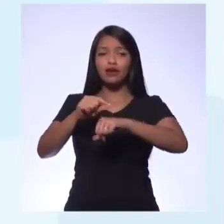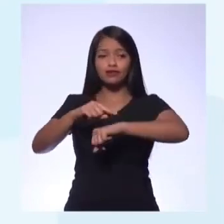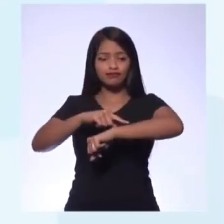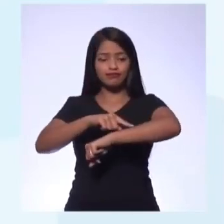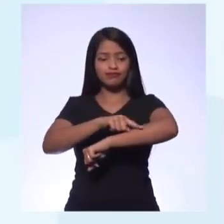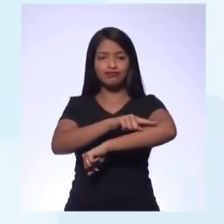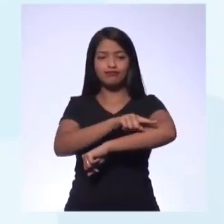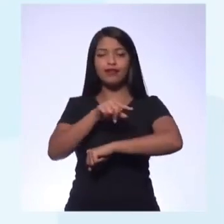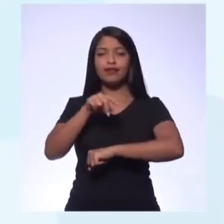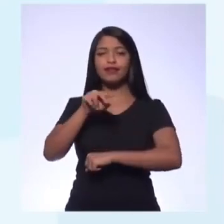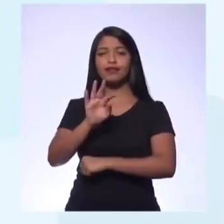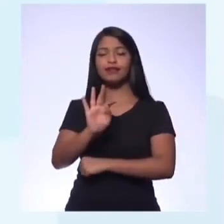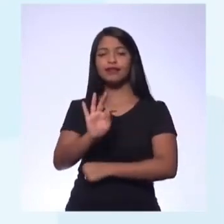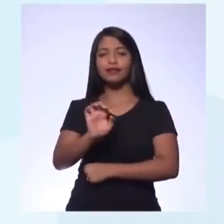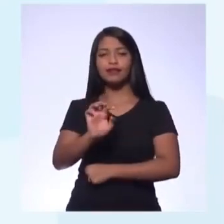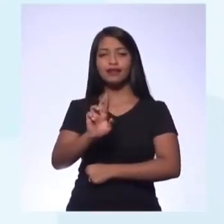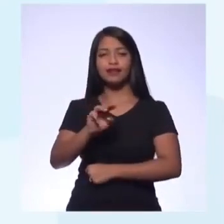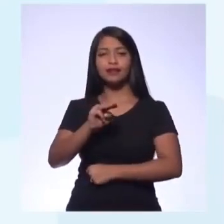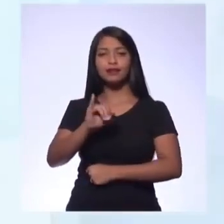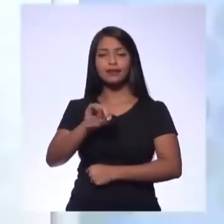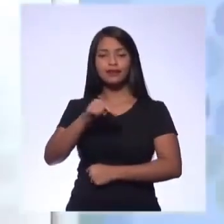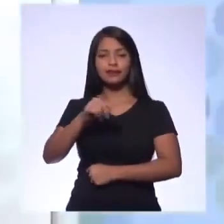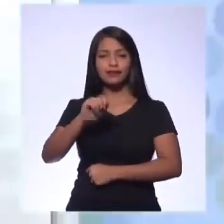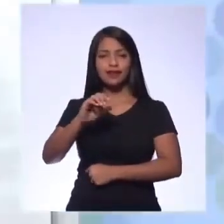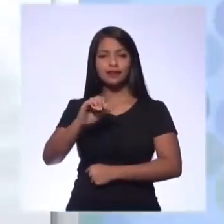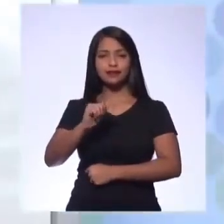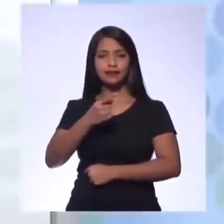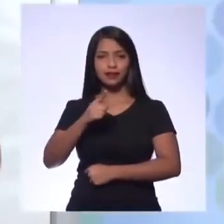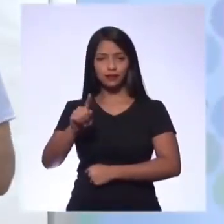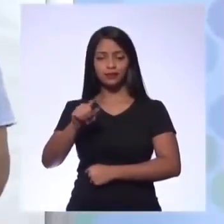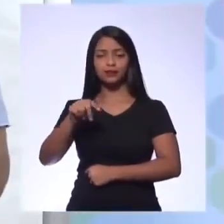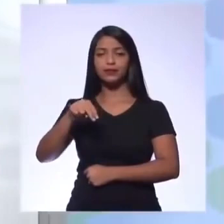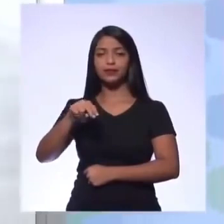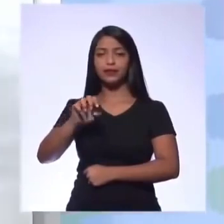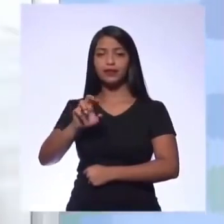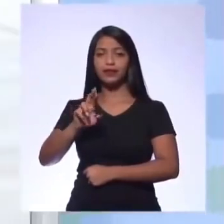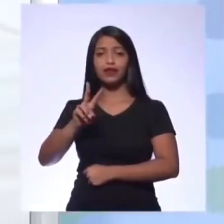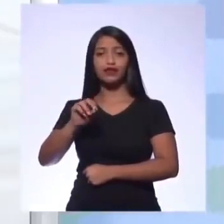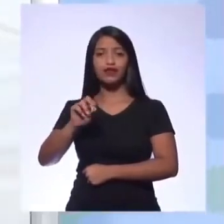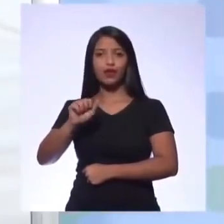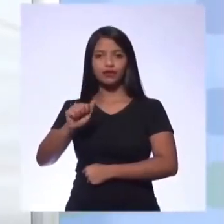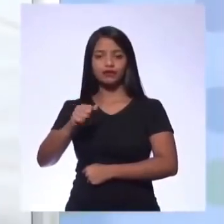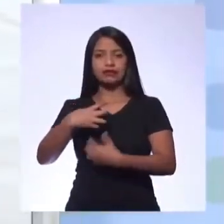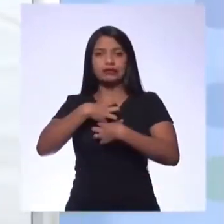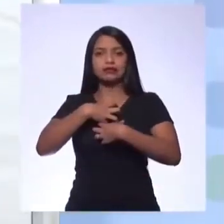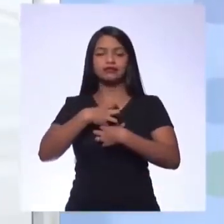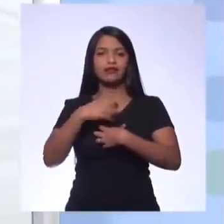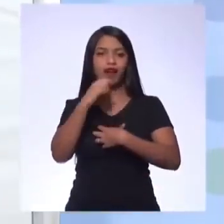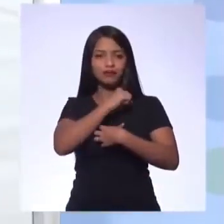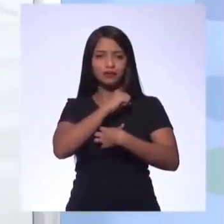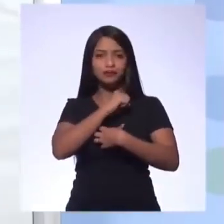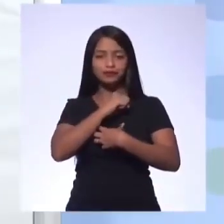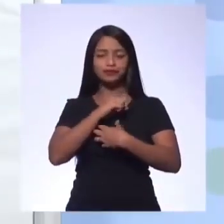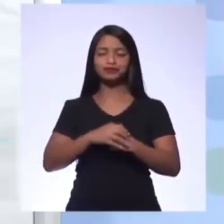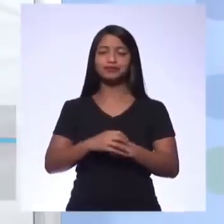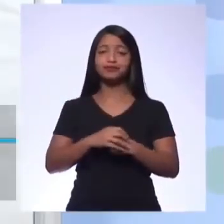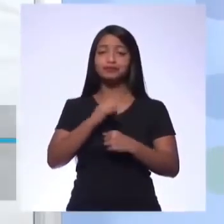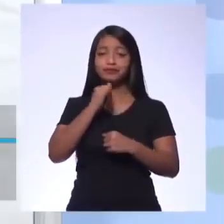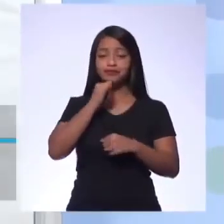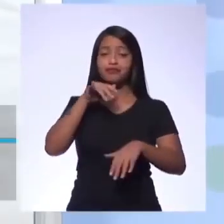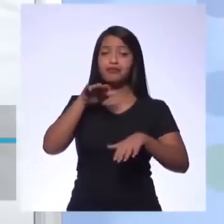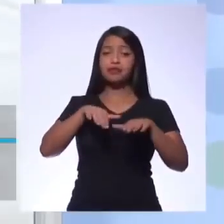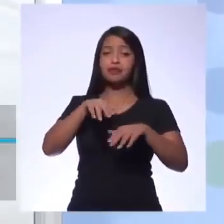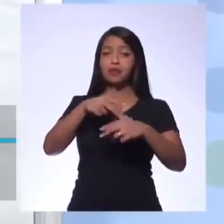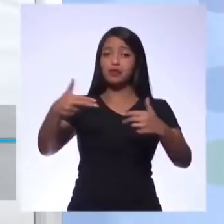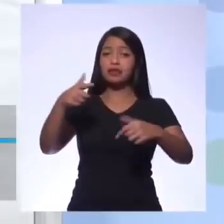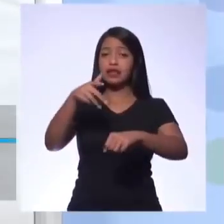acontece? Mesmo antes de você tocar alguma coisa, pode voltar aqui um pouquinho para mim. Mesmo antes de você tocar alguma coisa, na verdade tem teorias